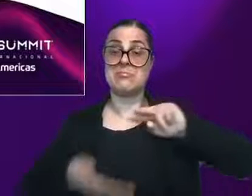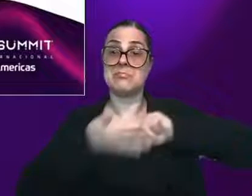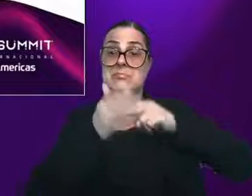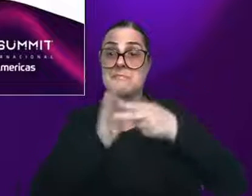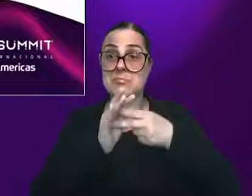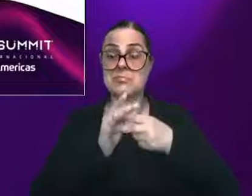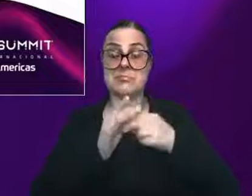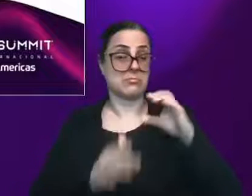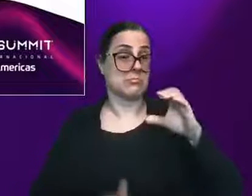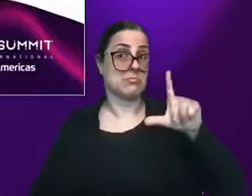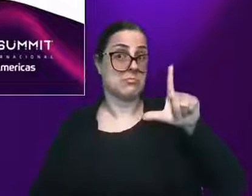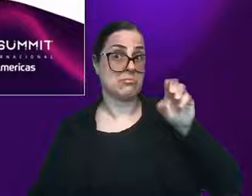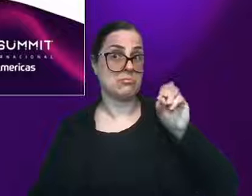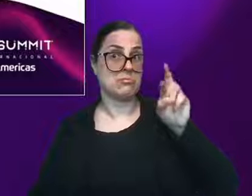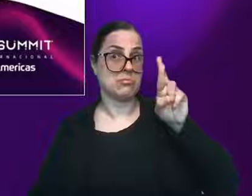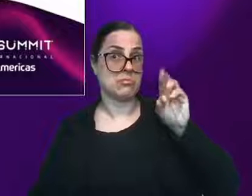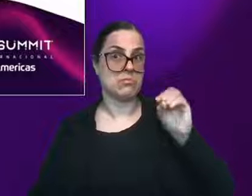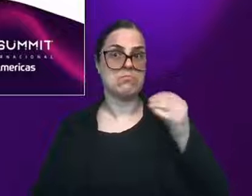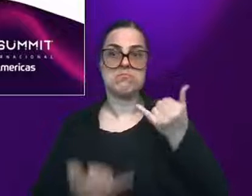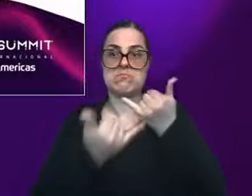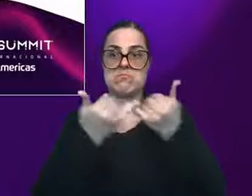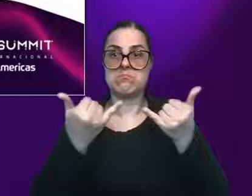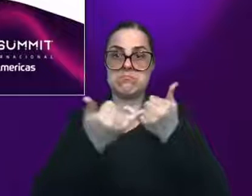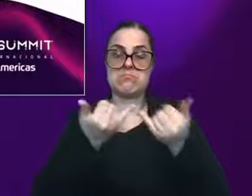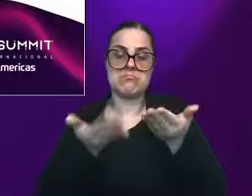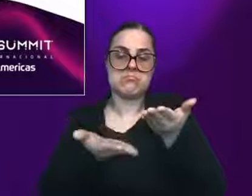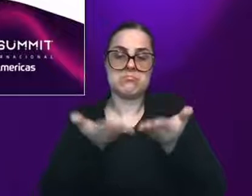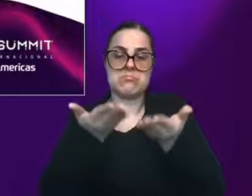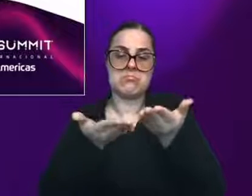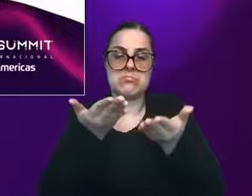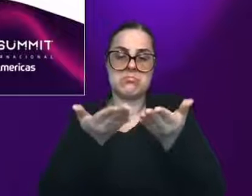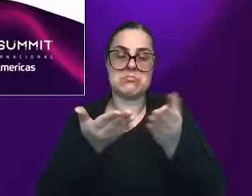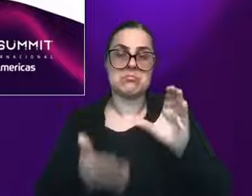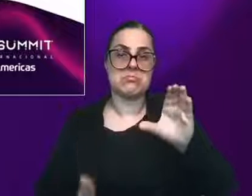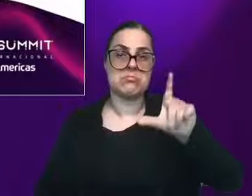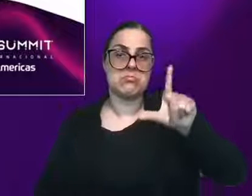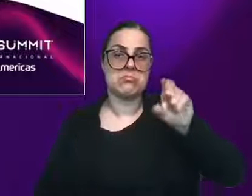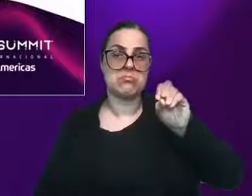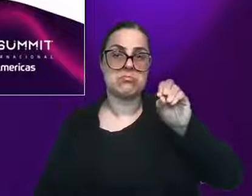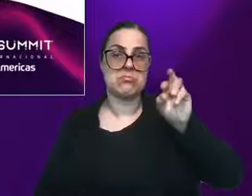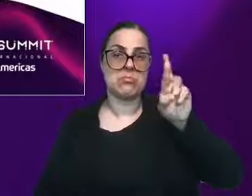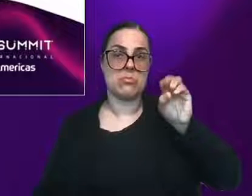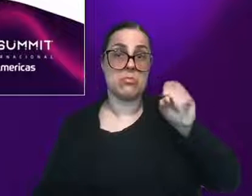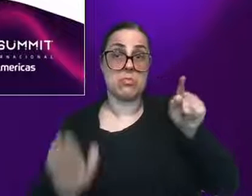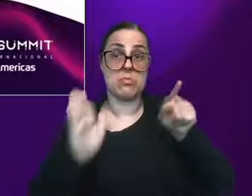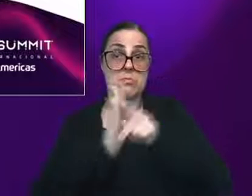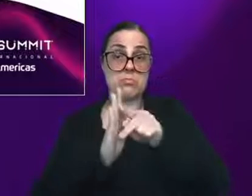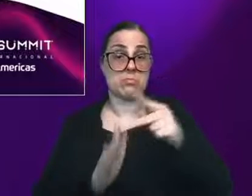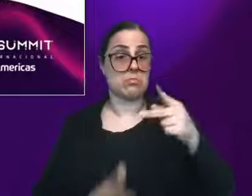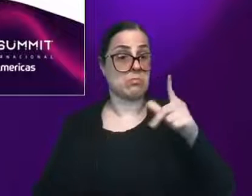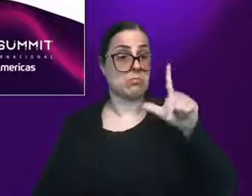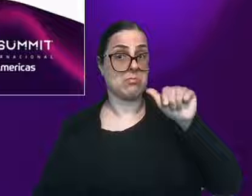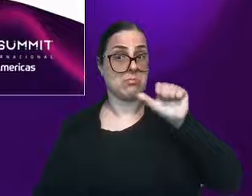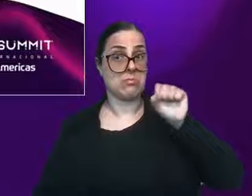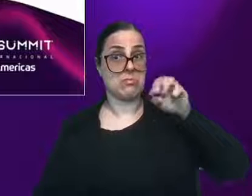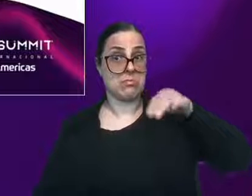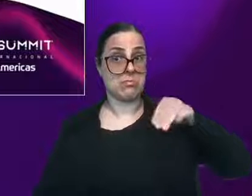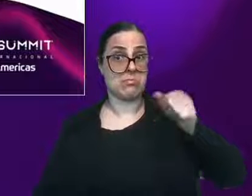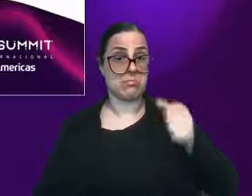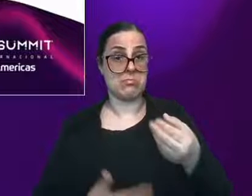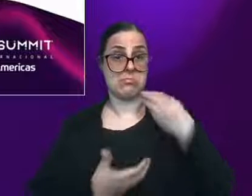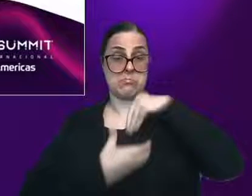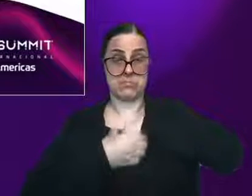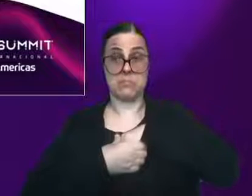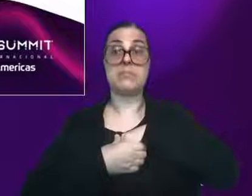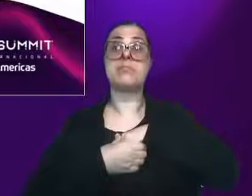cloro plasmático, e seria toda essa discussão em relação ao Food Challenge, né? a